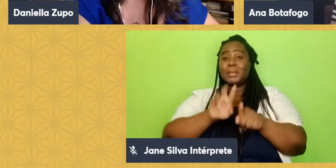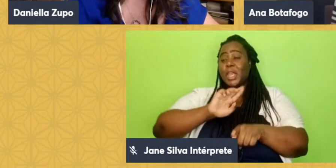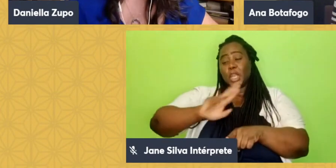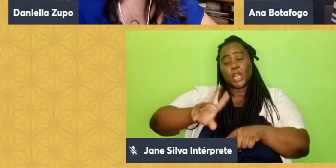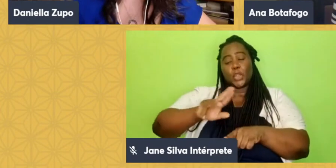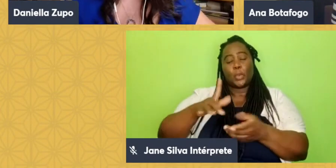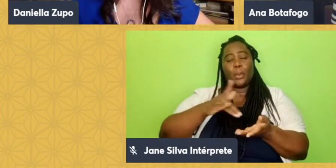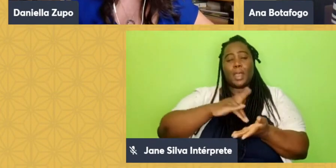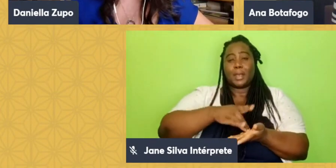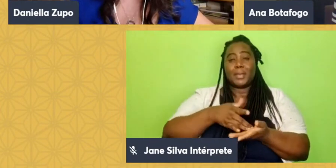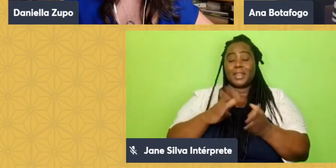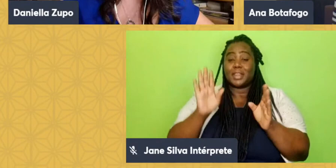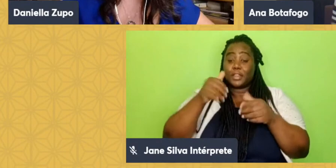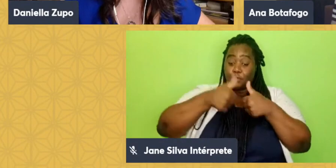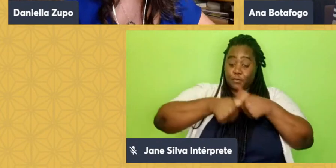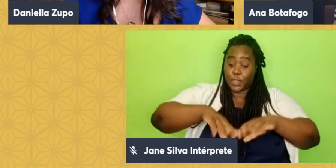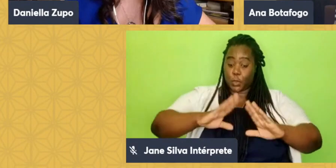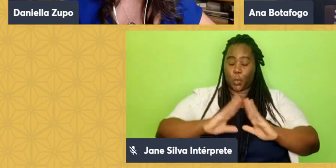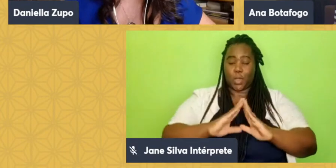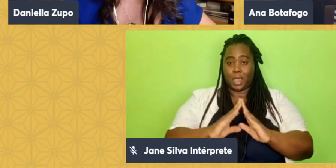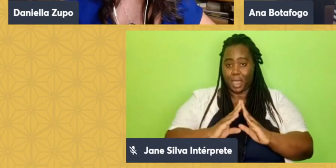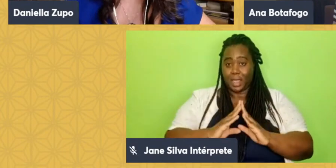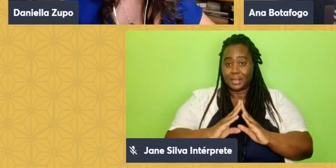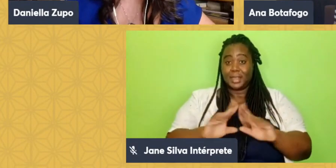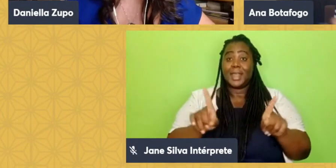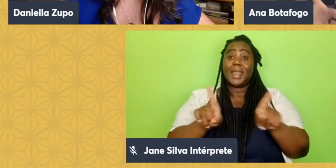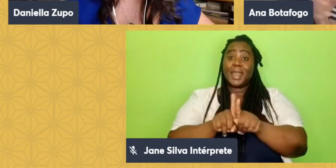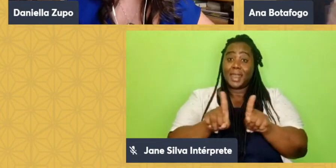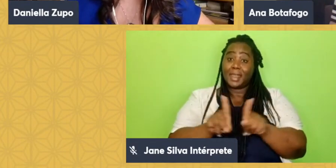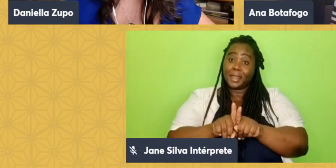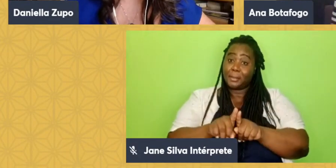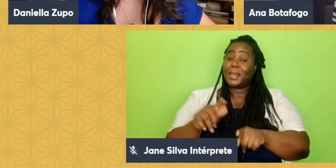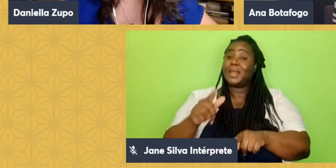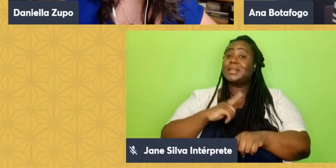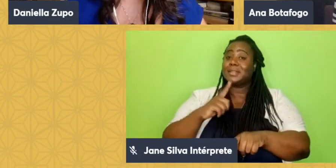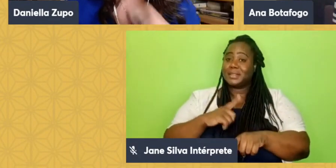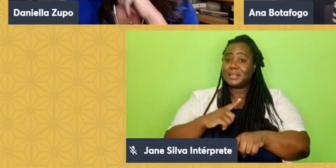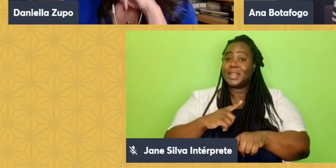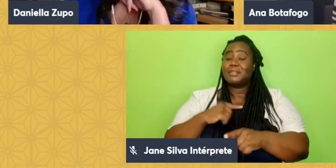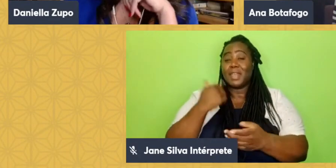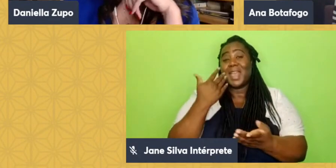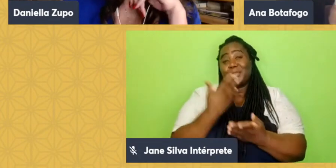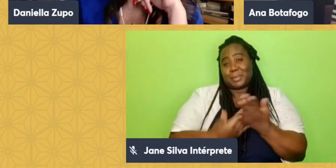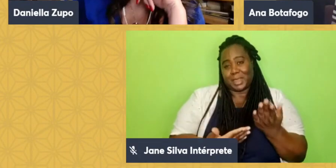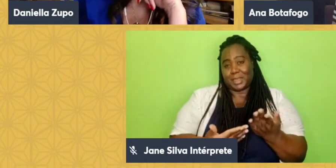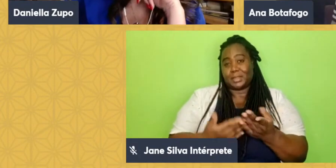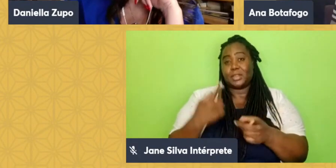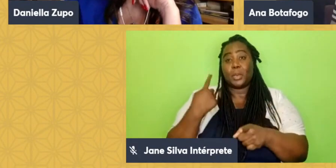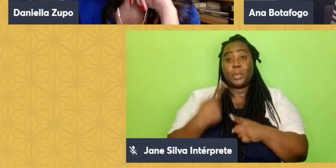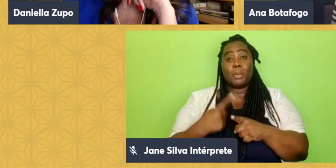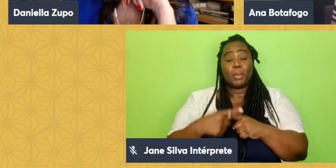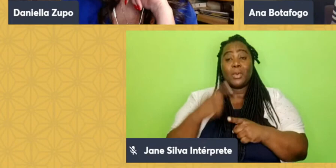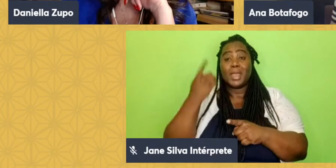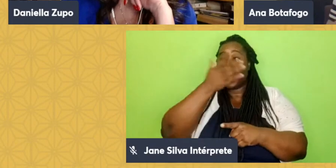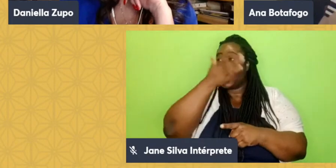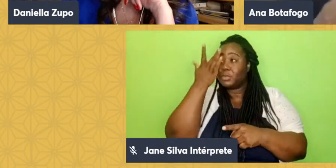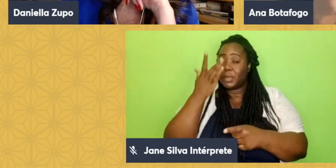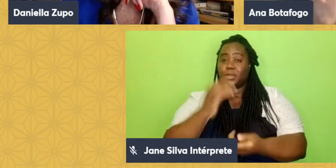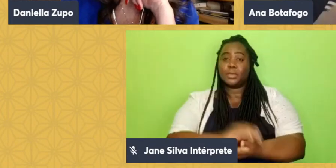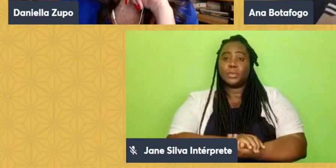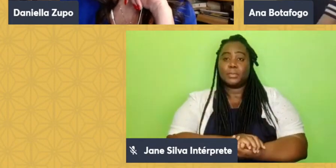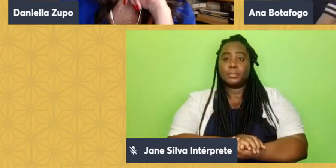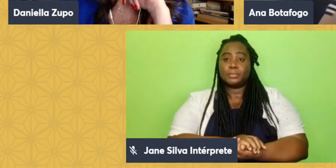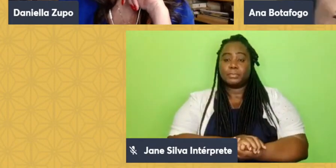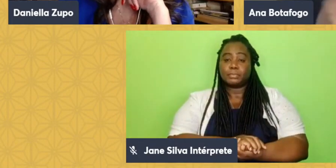bailarino que ficou confinado em casa também teve as suas pernas porque as pessoas